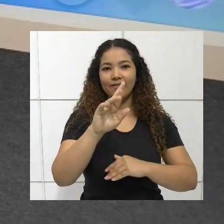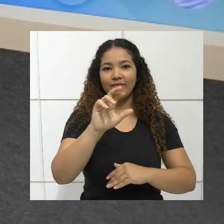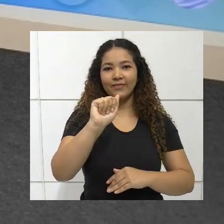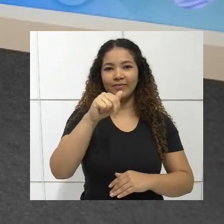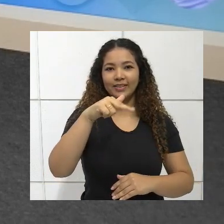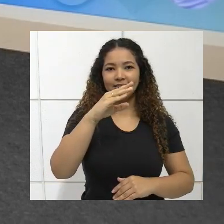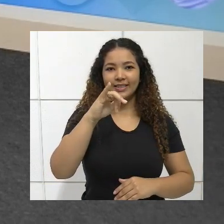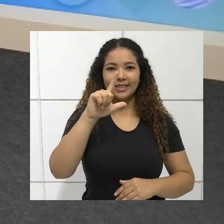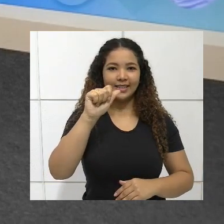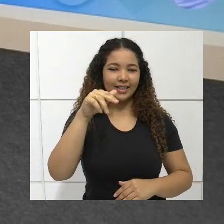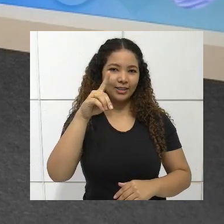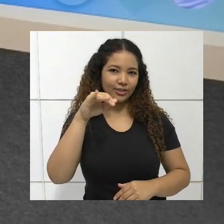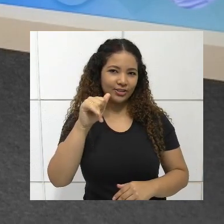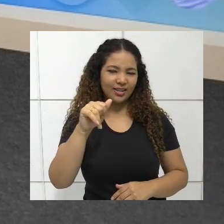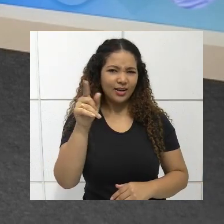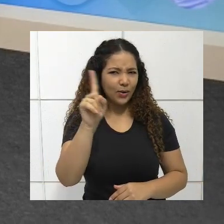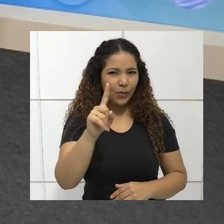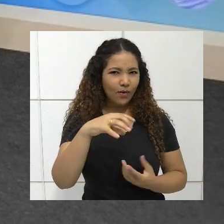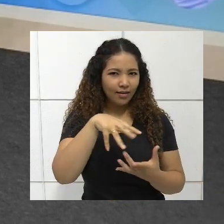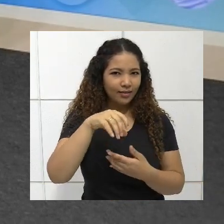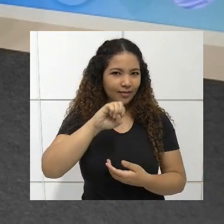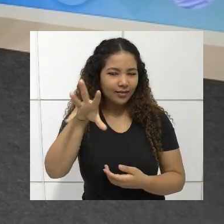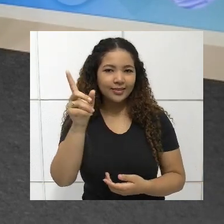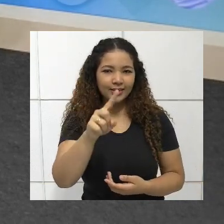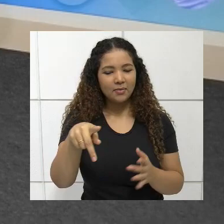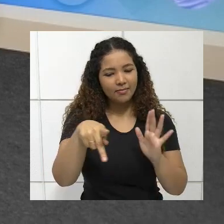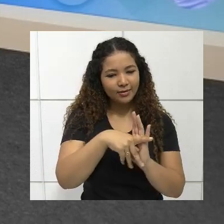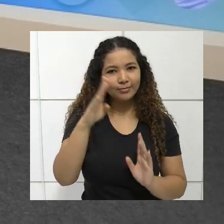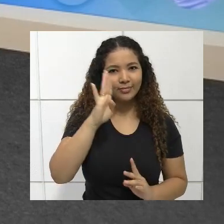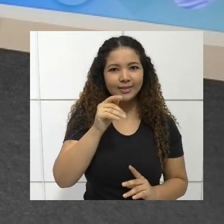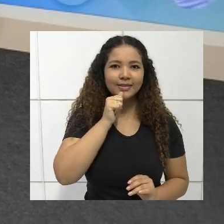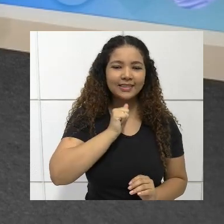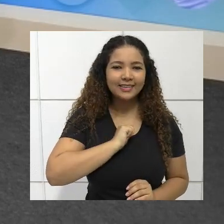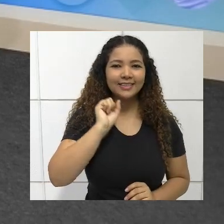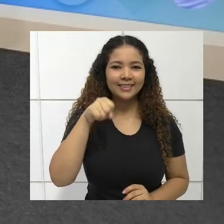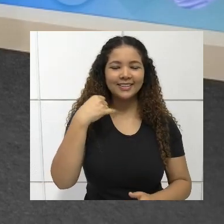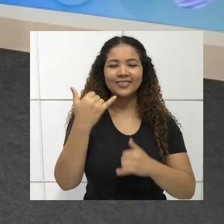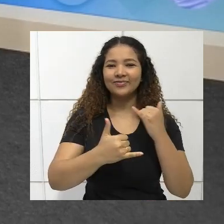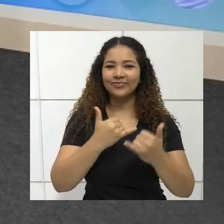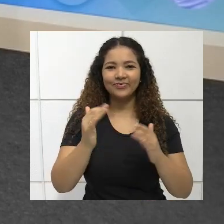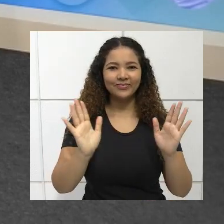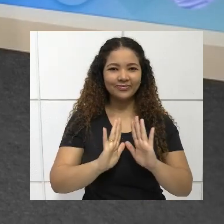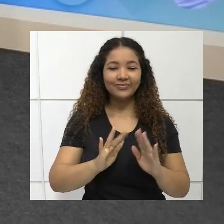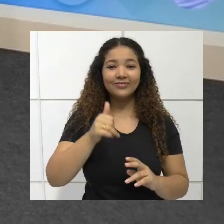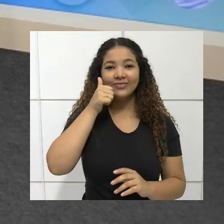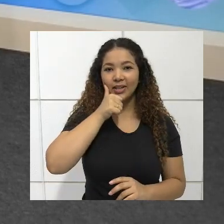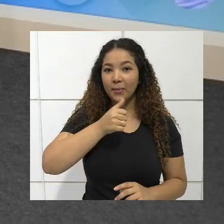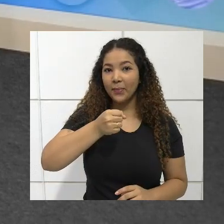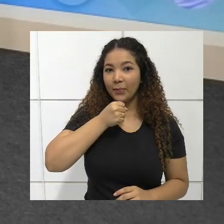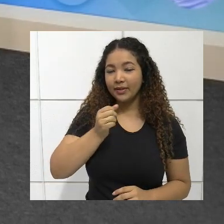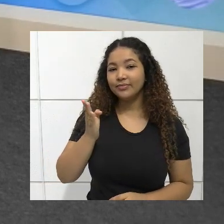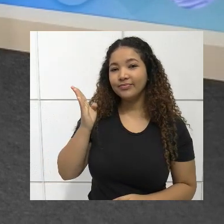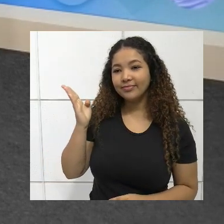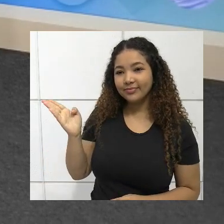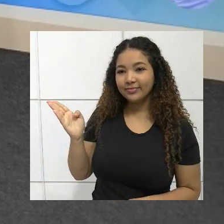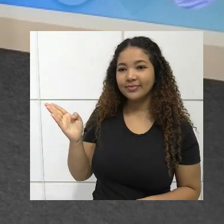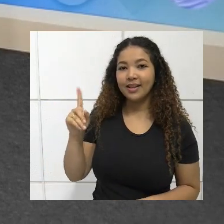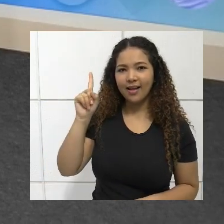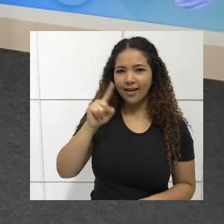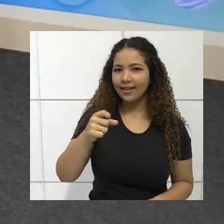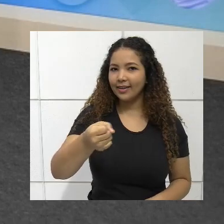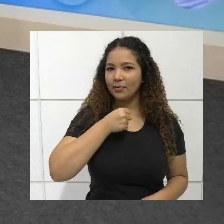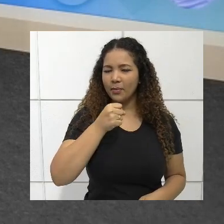fica no Brasil, então não é internacional, Nildo. Então não me atrapalha. Brincadeira à parte, a nossa repórter Ayane Farias é cantora,